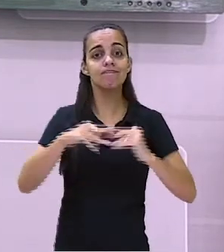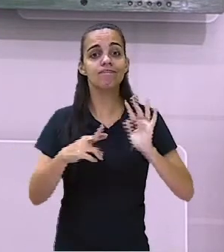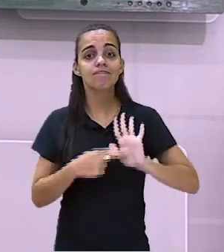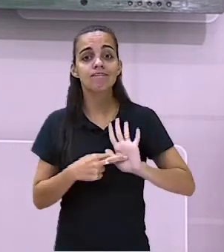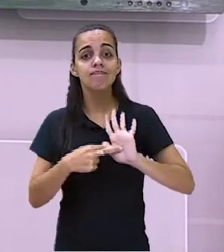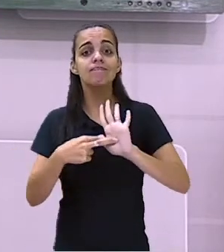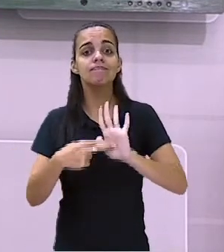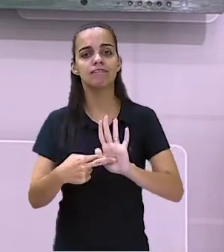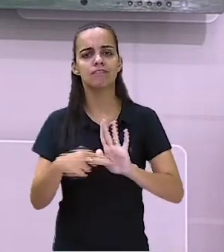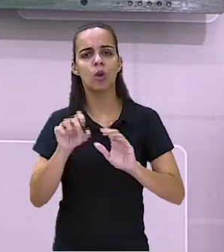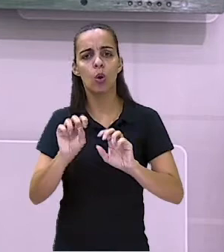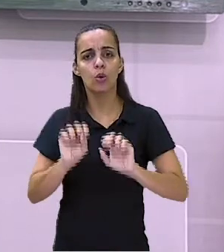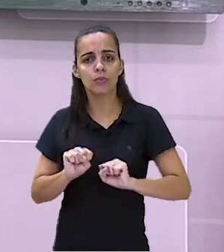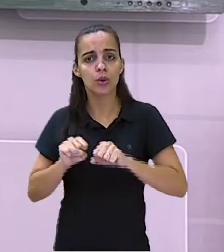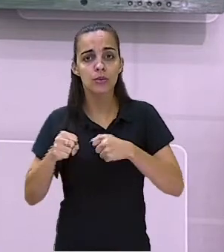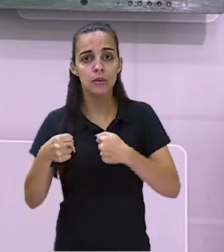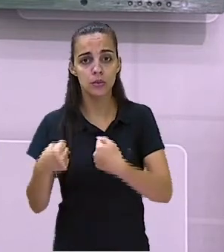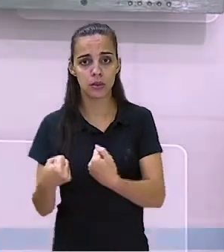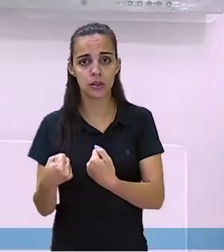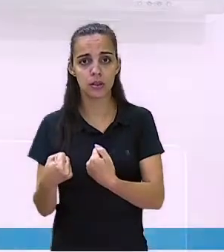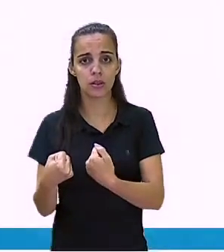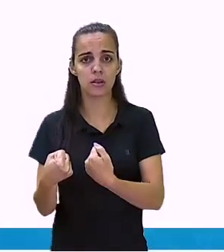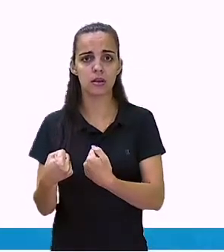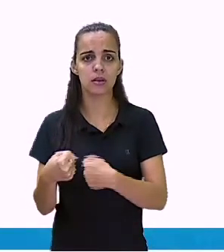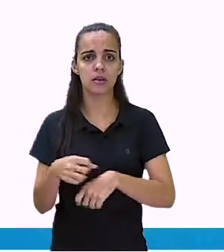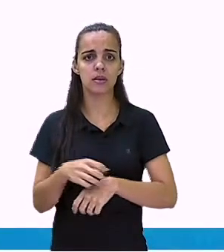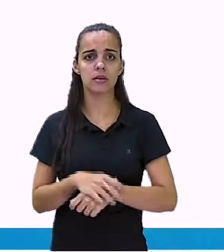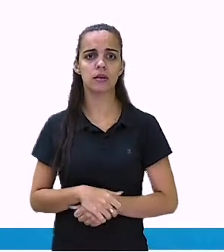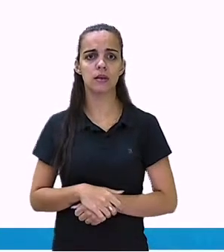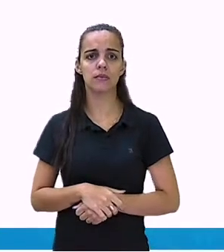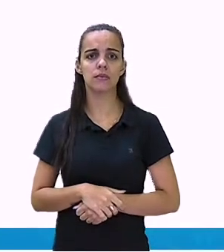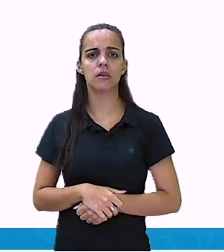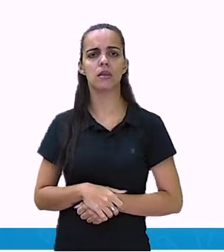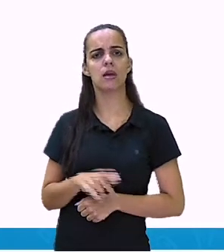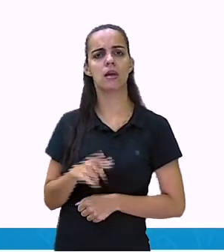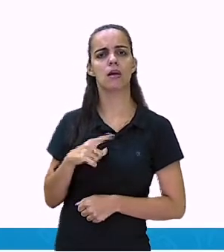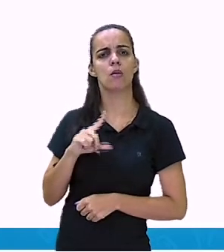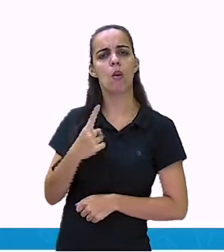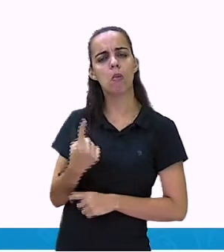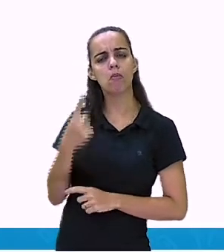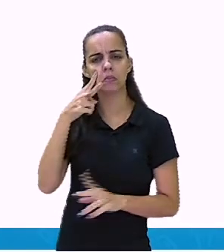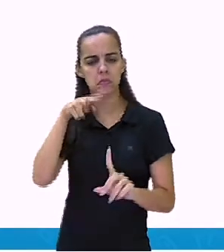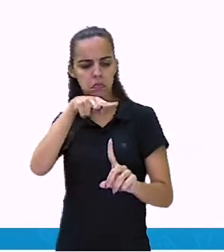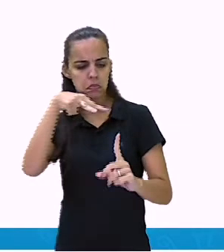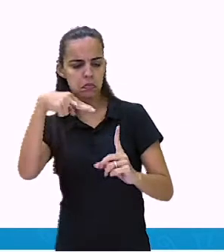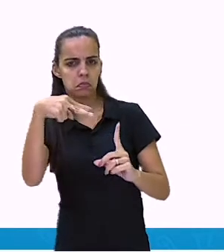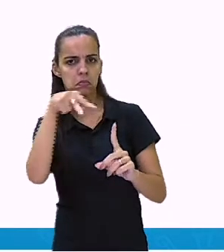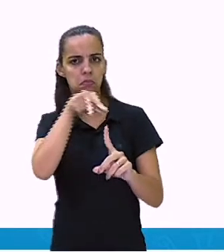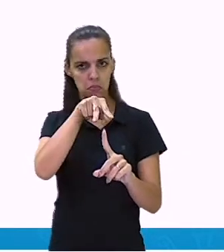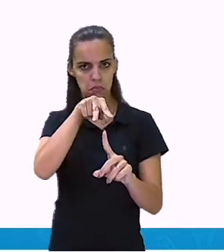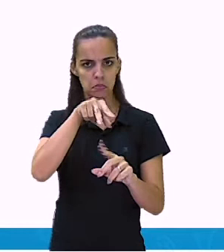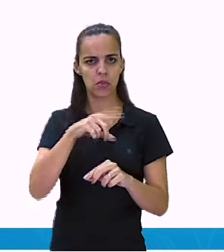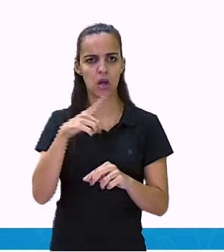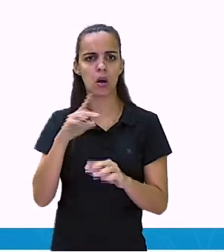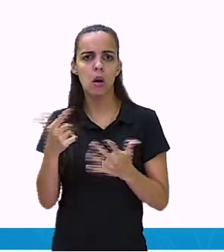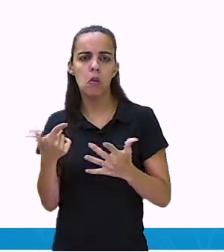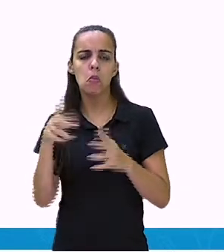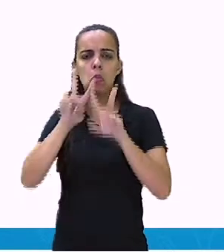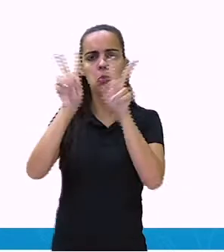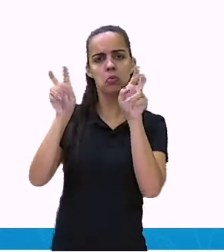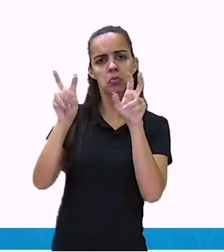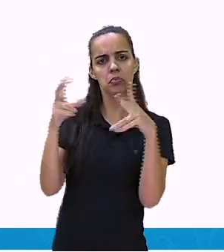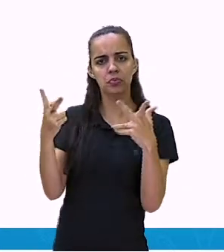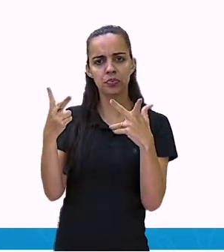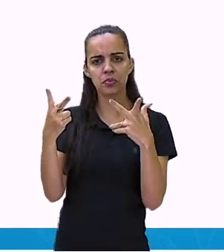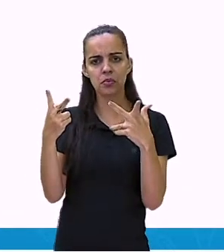função apresentar e defender um ponto de vista sobre algum